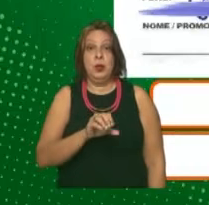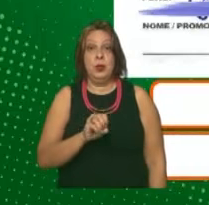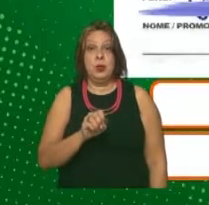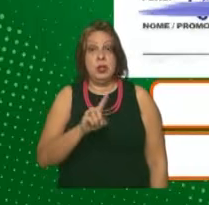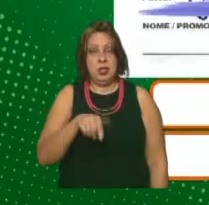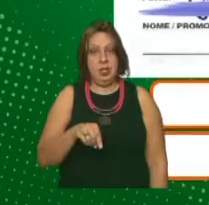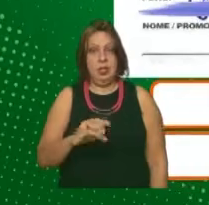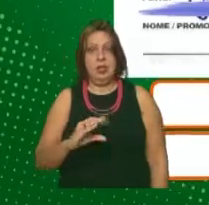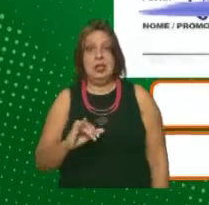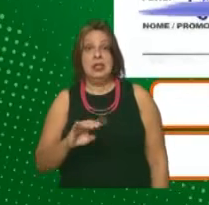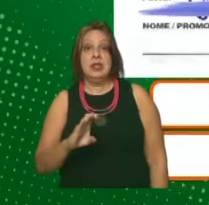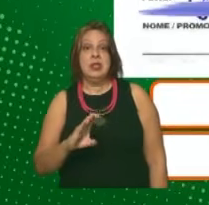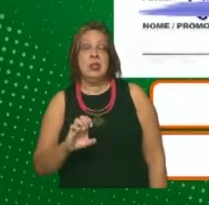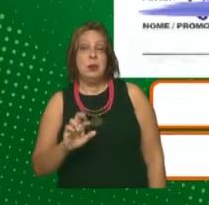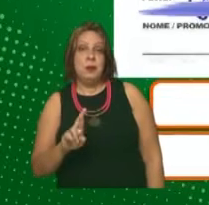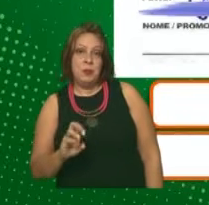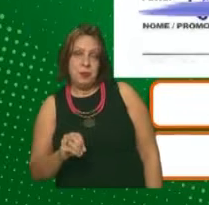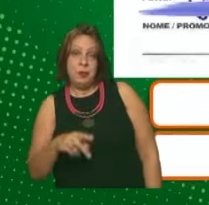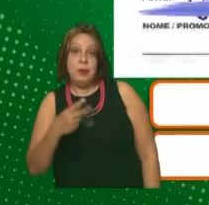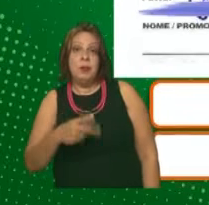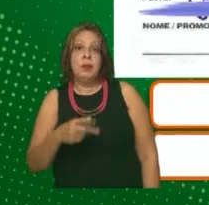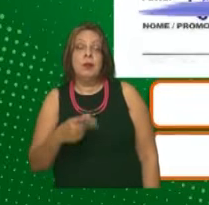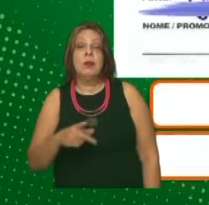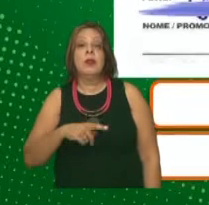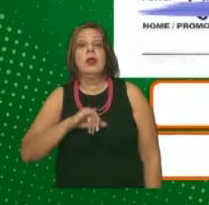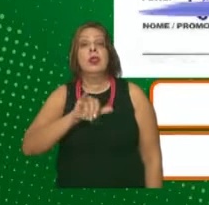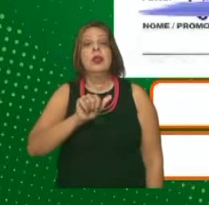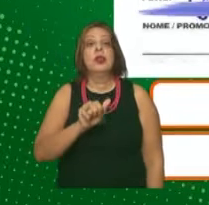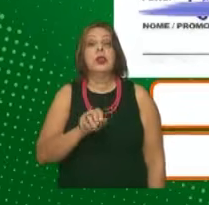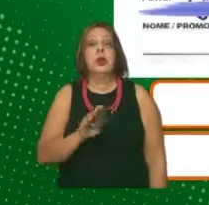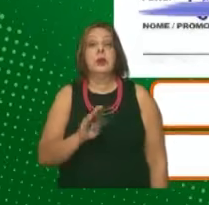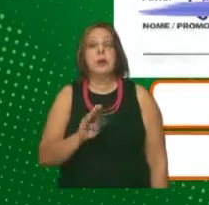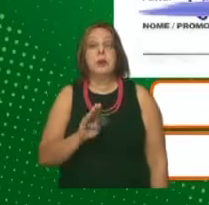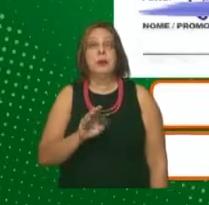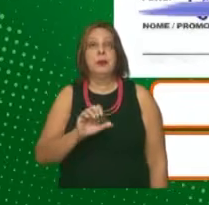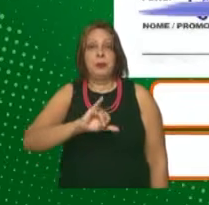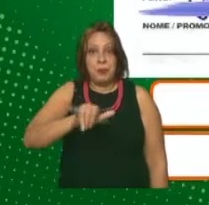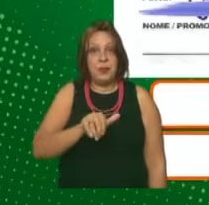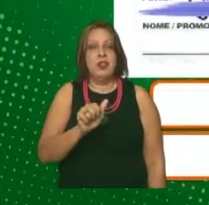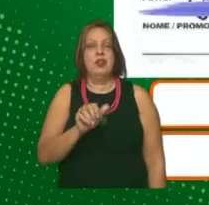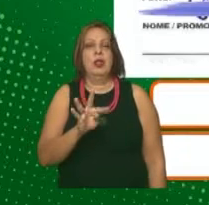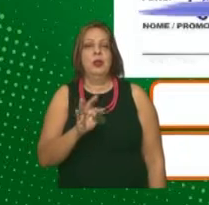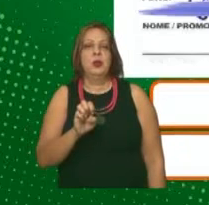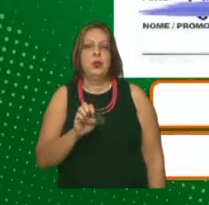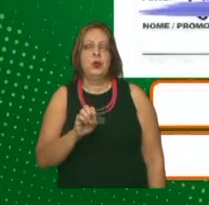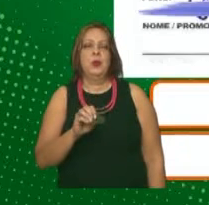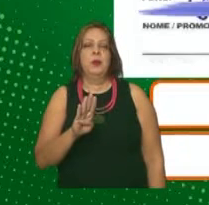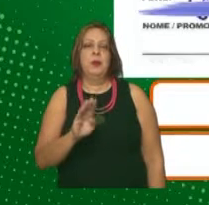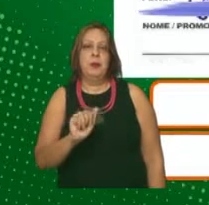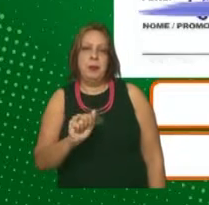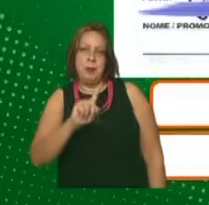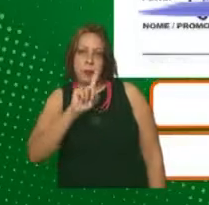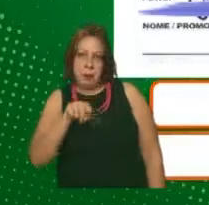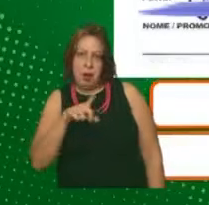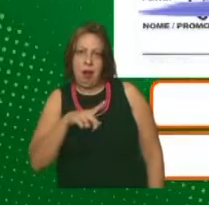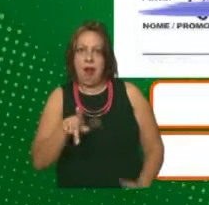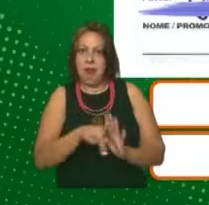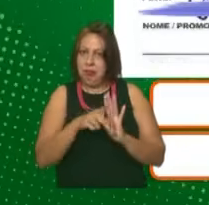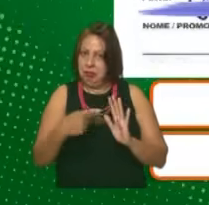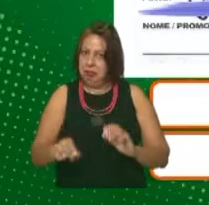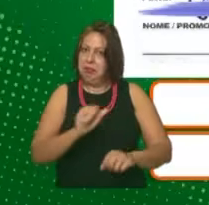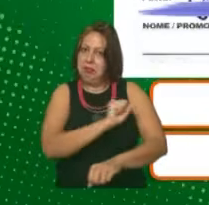Silva. Alô, José Cícero é lá do Jatobá, ó, Barra dos Coqueiros, e tá faturando